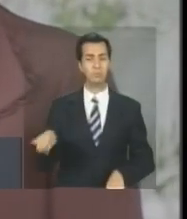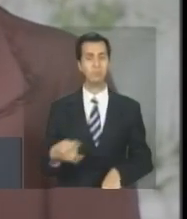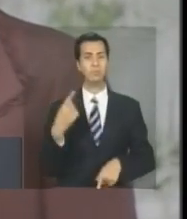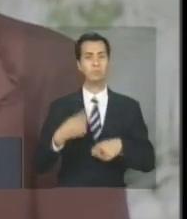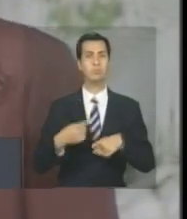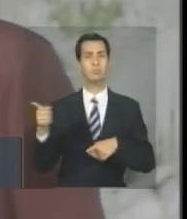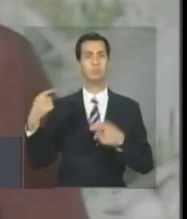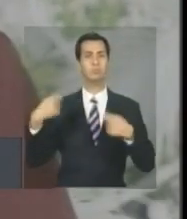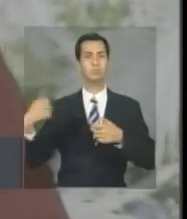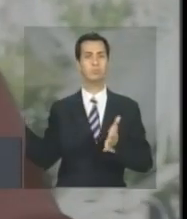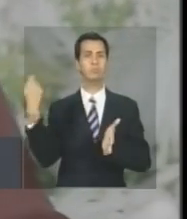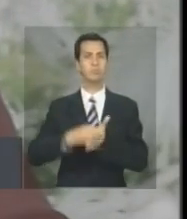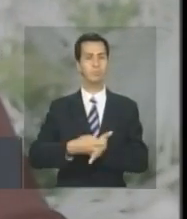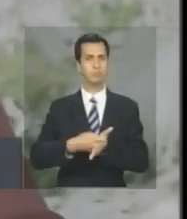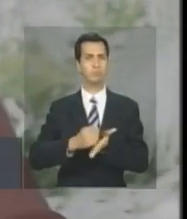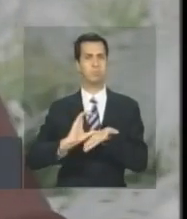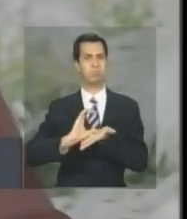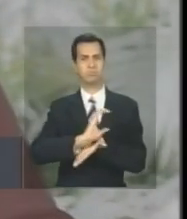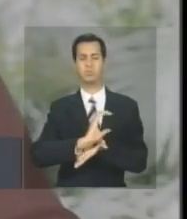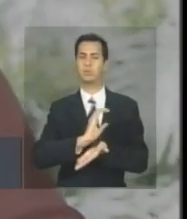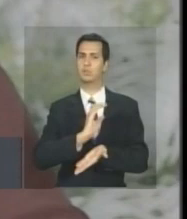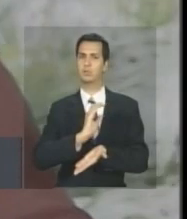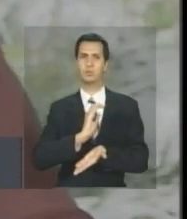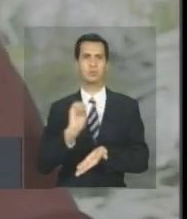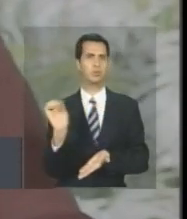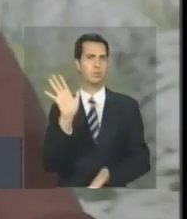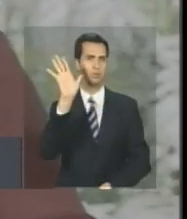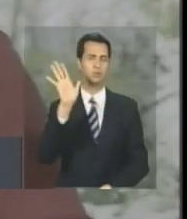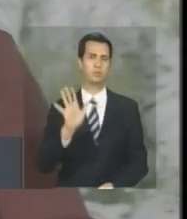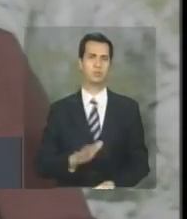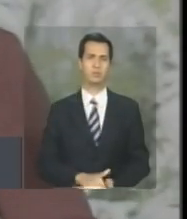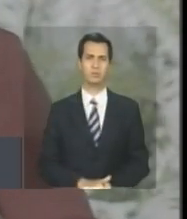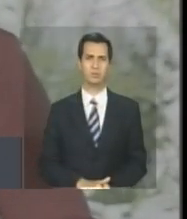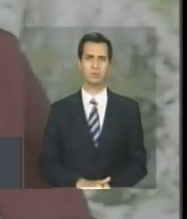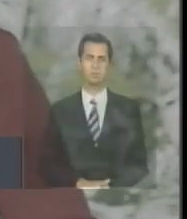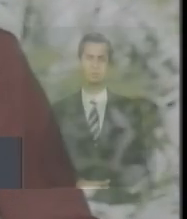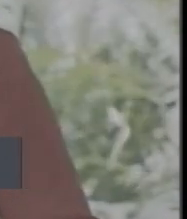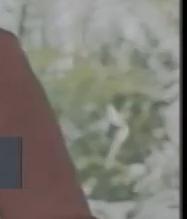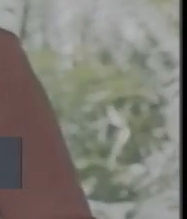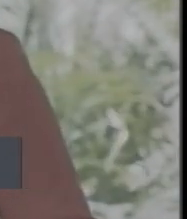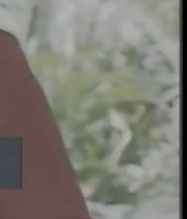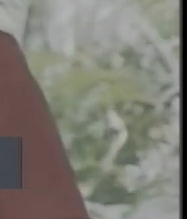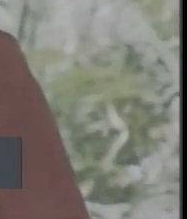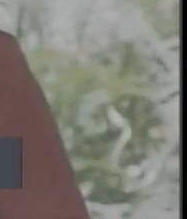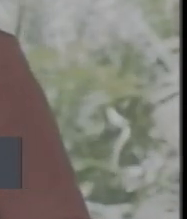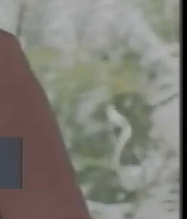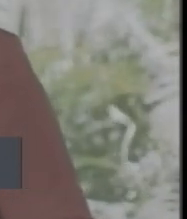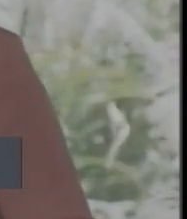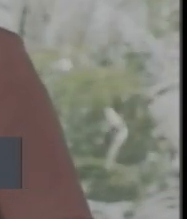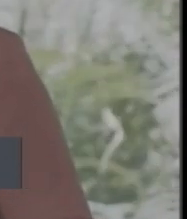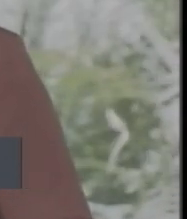taxas escorchantes. Tout en les exploitant et en leur demandant des prix absolument insupportables.